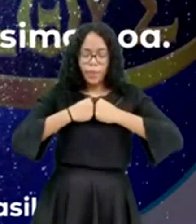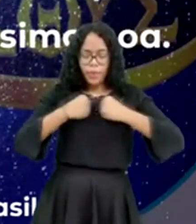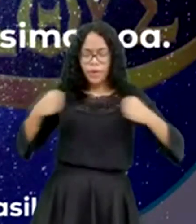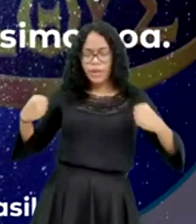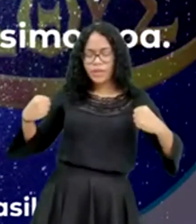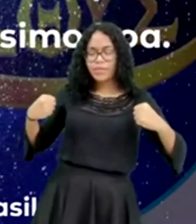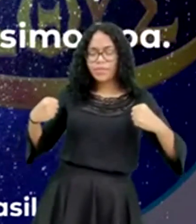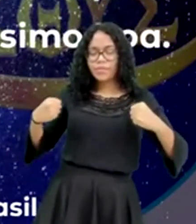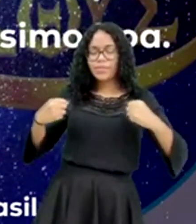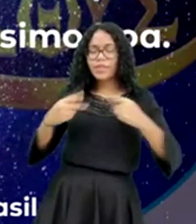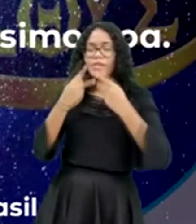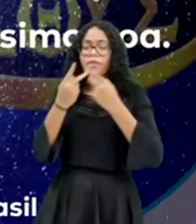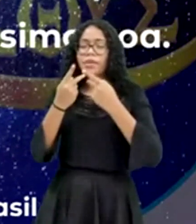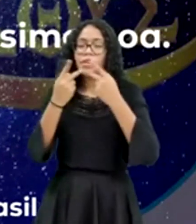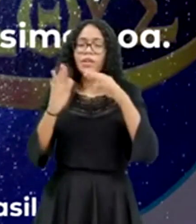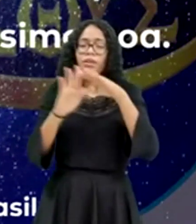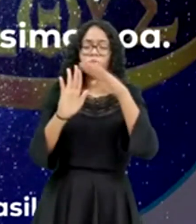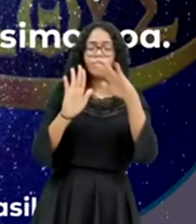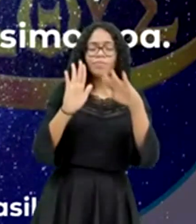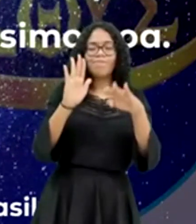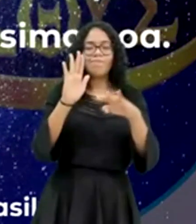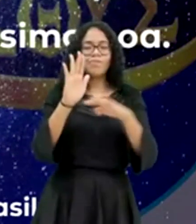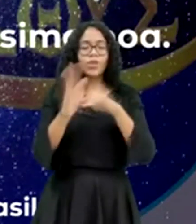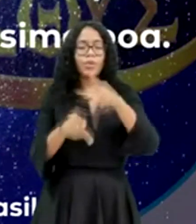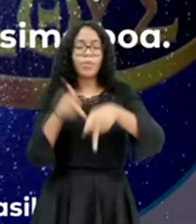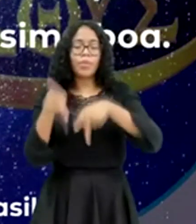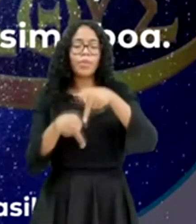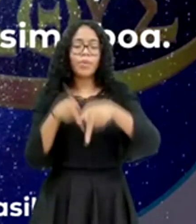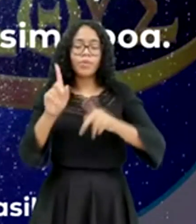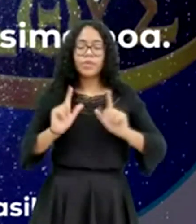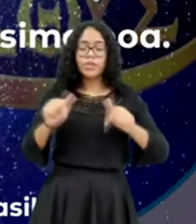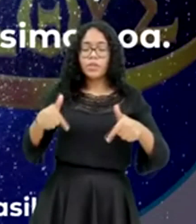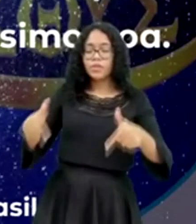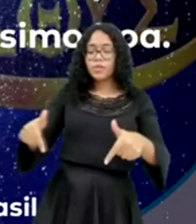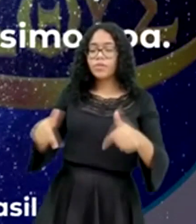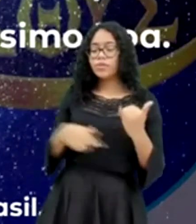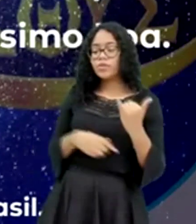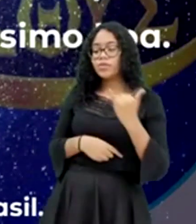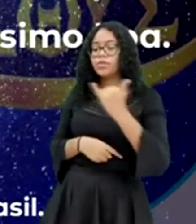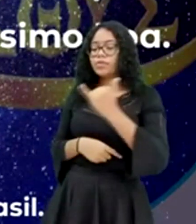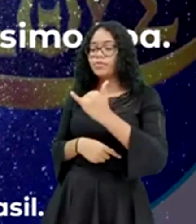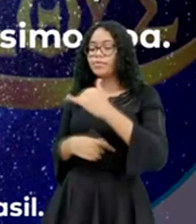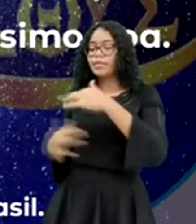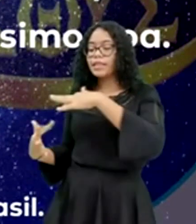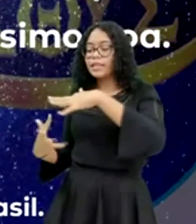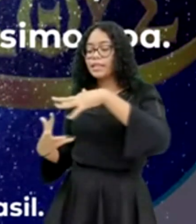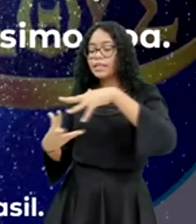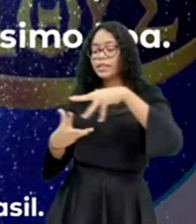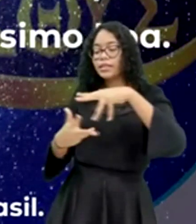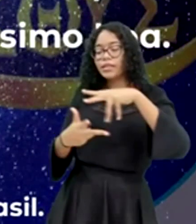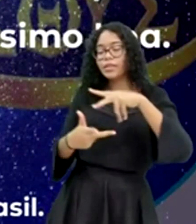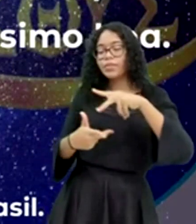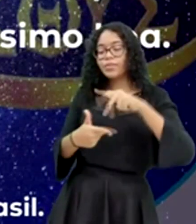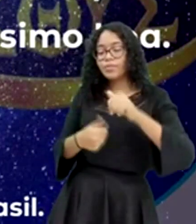falaram a toda a congregação dos filhos de Israel, dizendo: A terra pelo meio